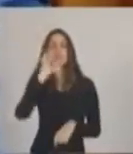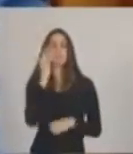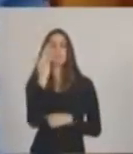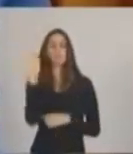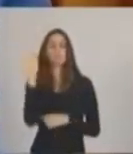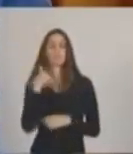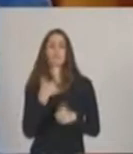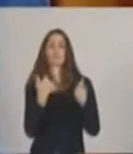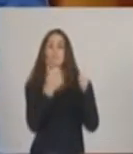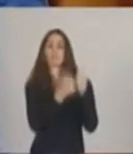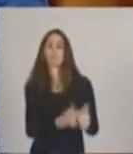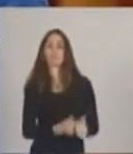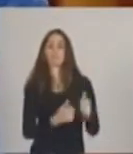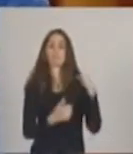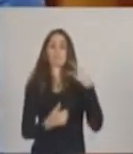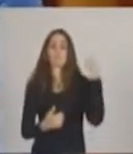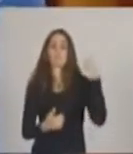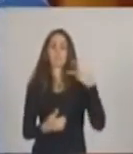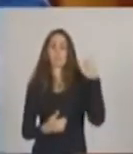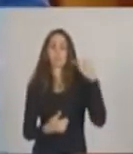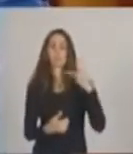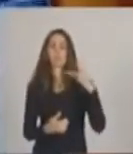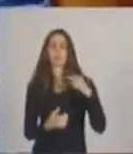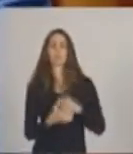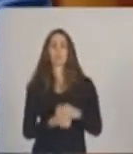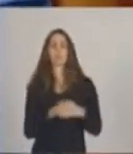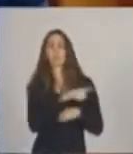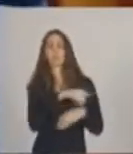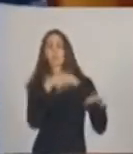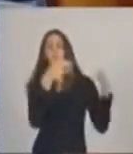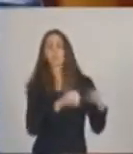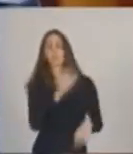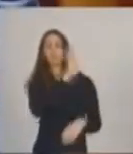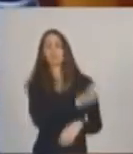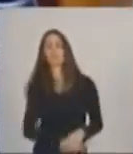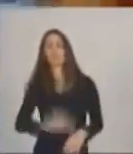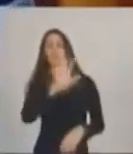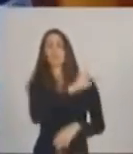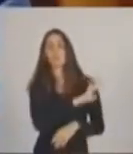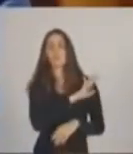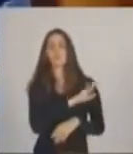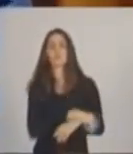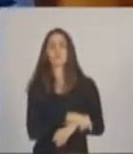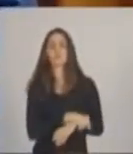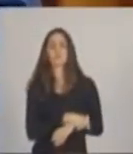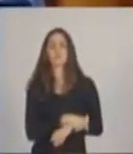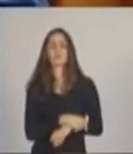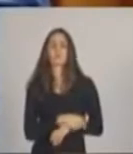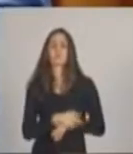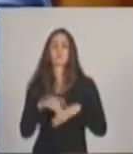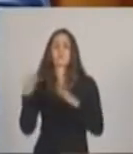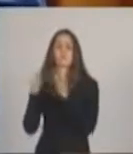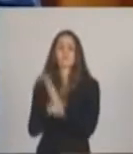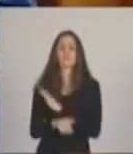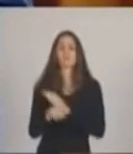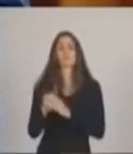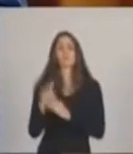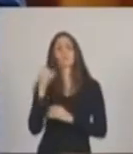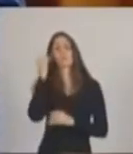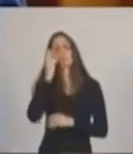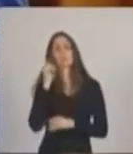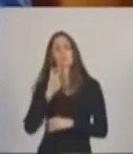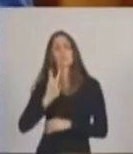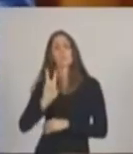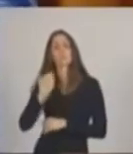do parecer da Procuradoria, porque ele faz de forma geral o entendimento. Deputado Vandinho Leite pediu para a